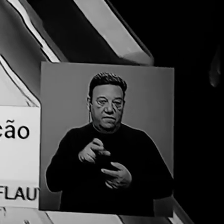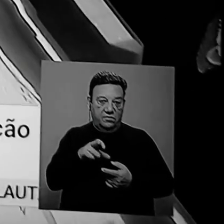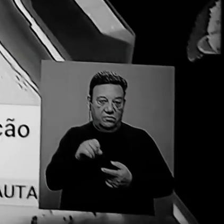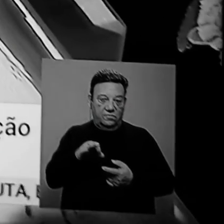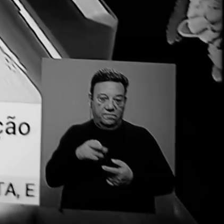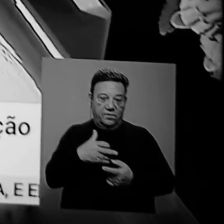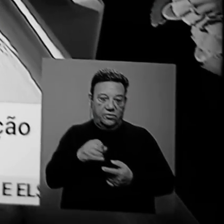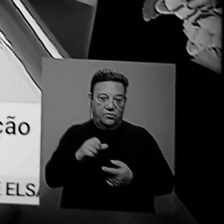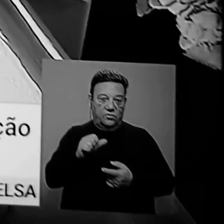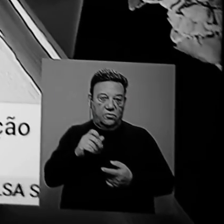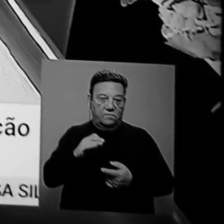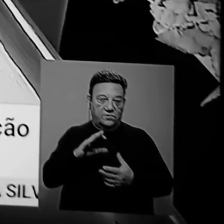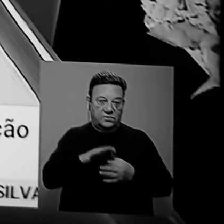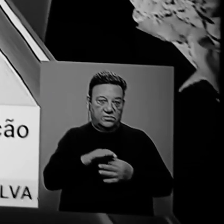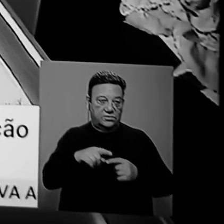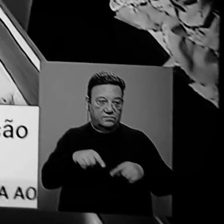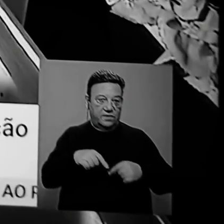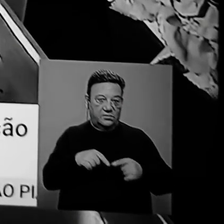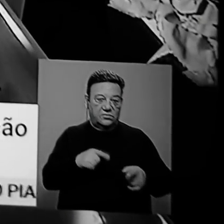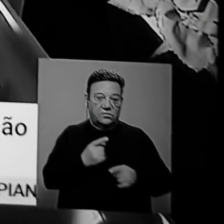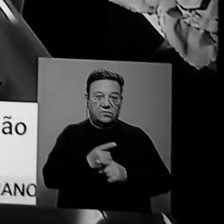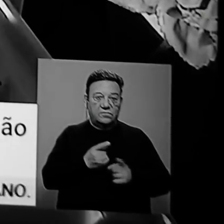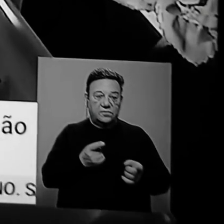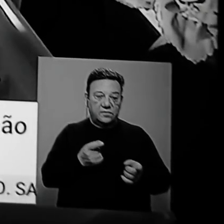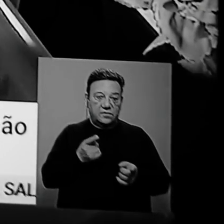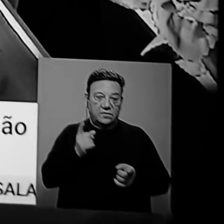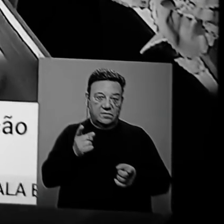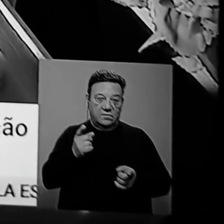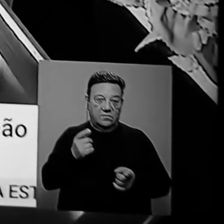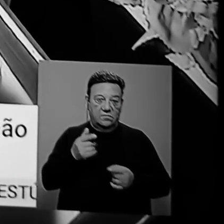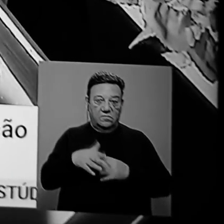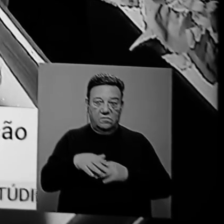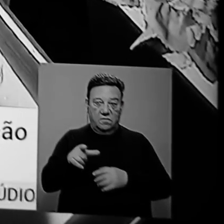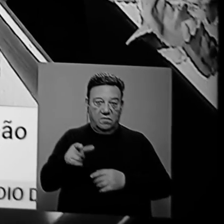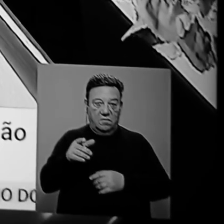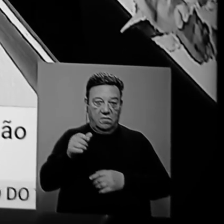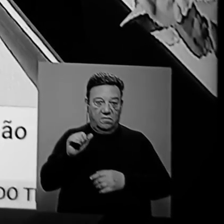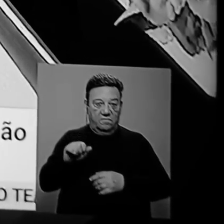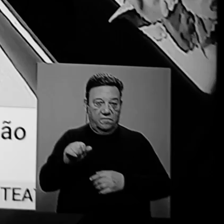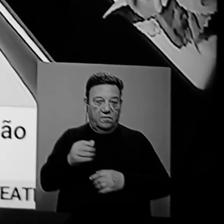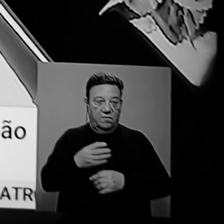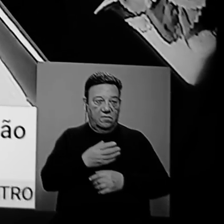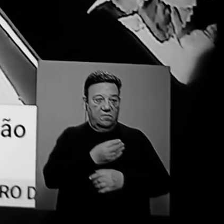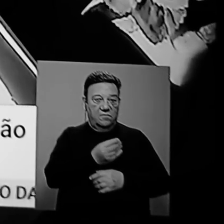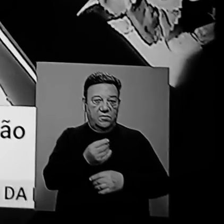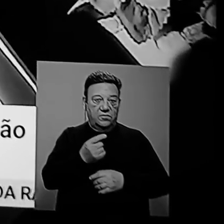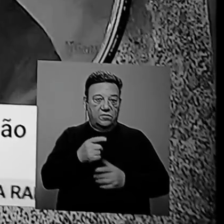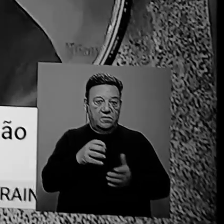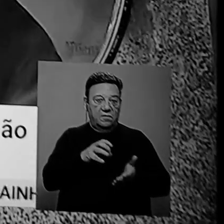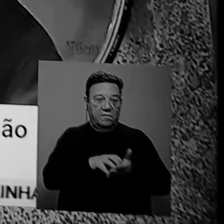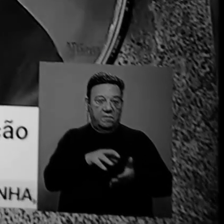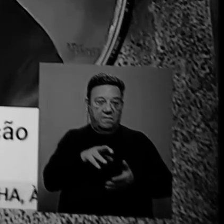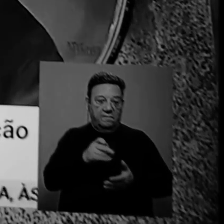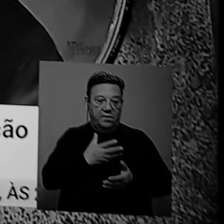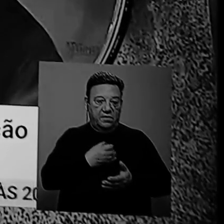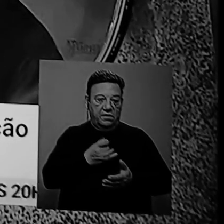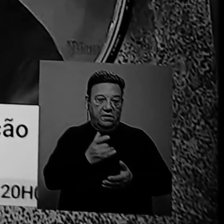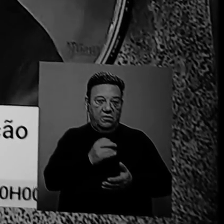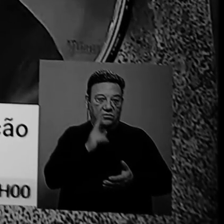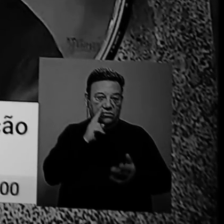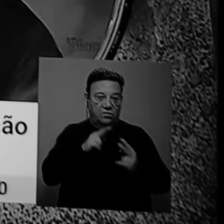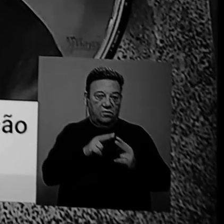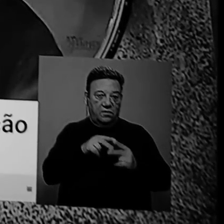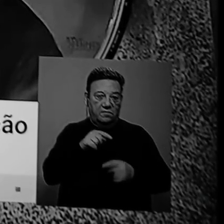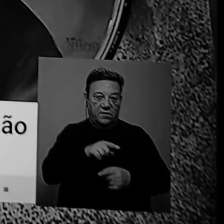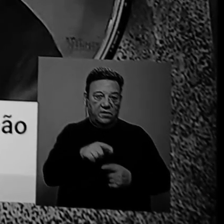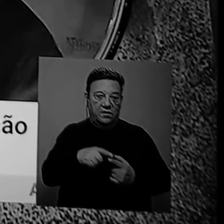muito ligado a este espaço porque é o autor de muitos dos medalhões que encontramos